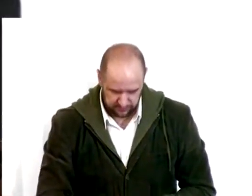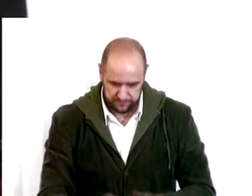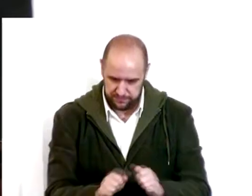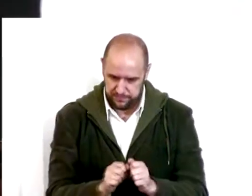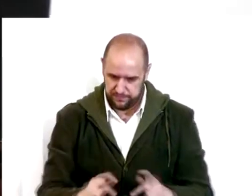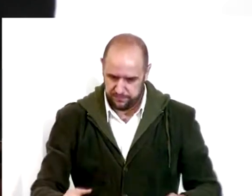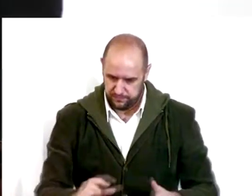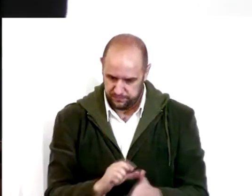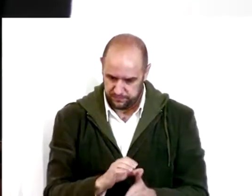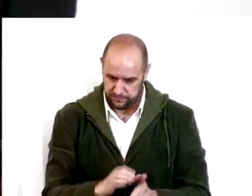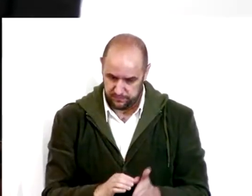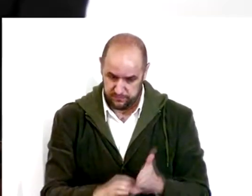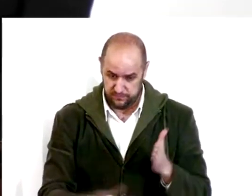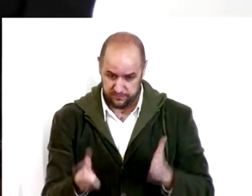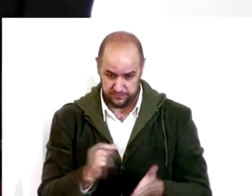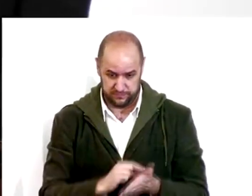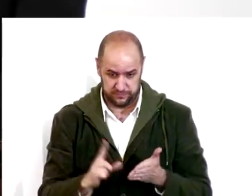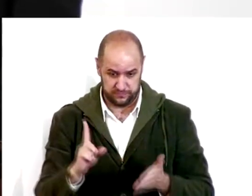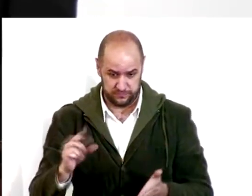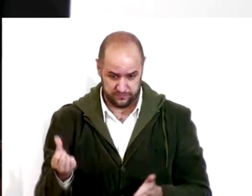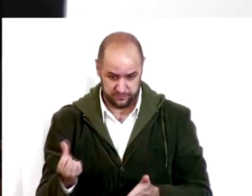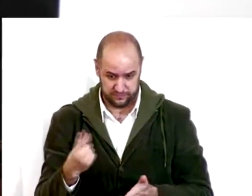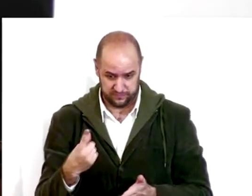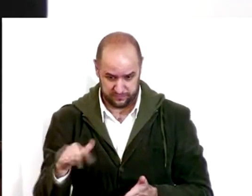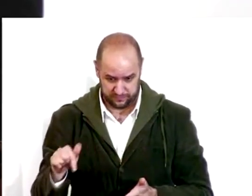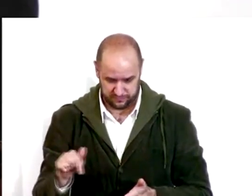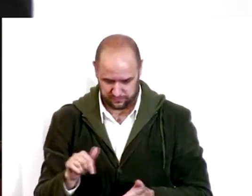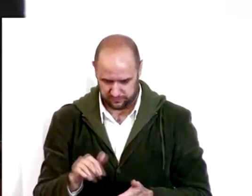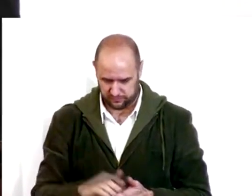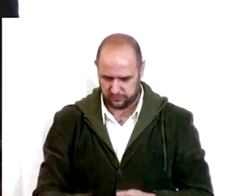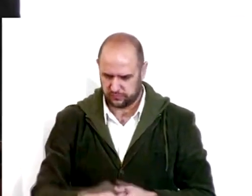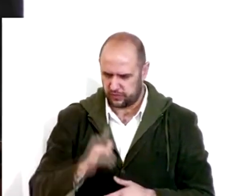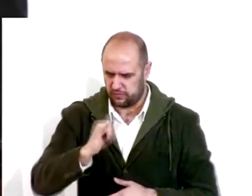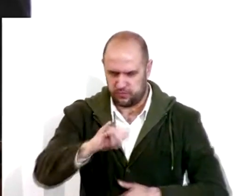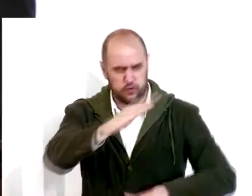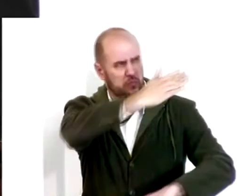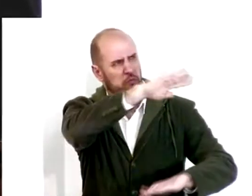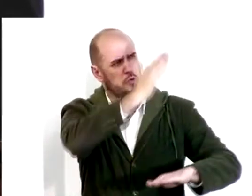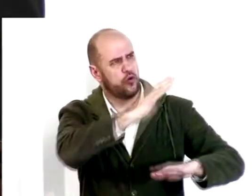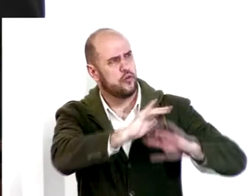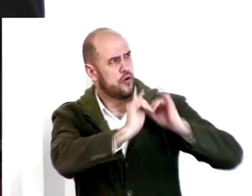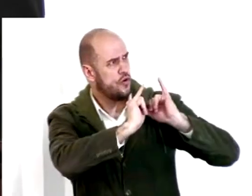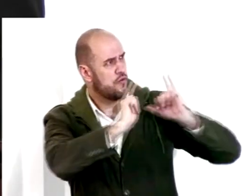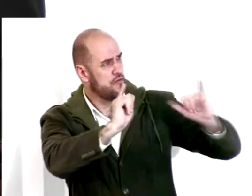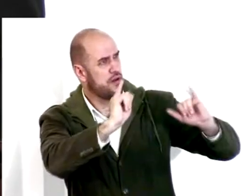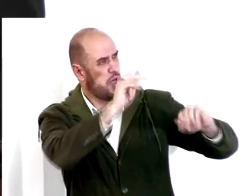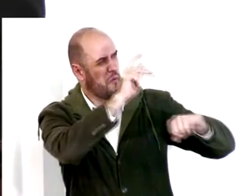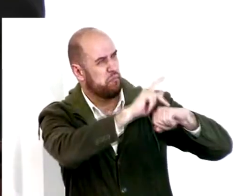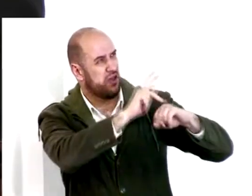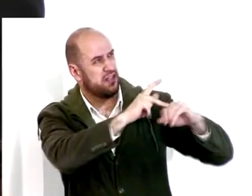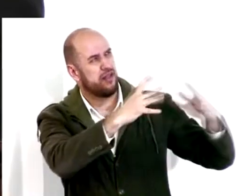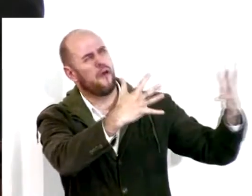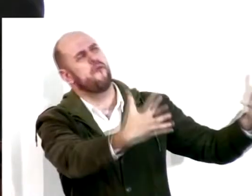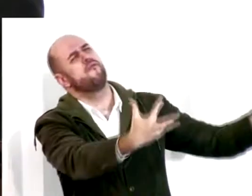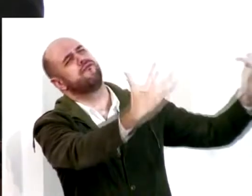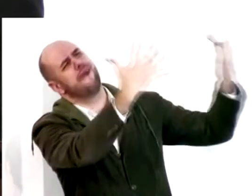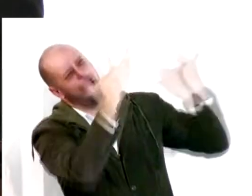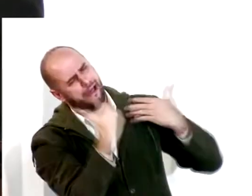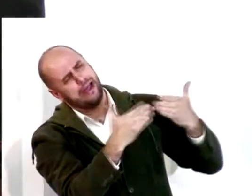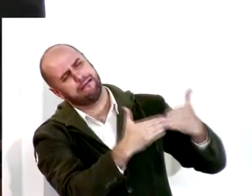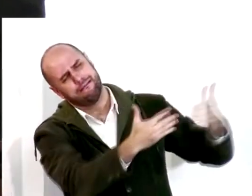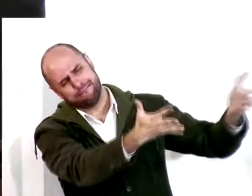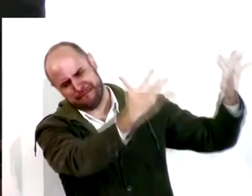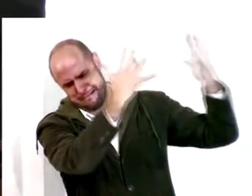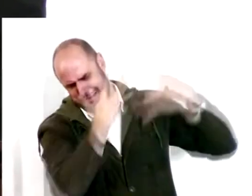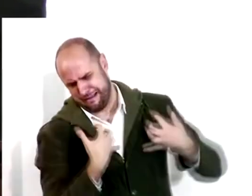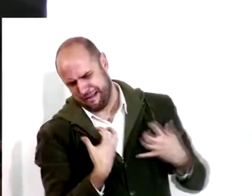Apocalipse 6, 16 e 17 diz: e disseram aos montes e aos rochedos: cai sobre nós, e